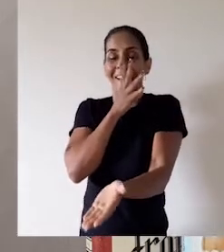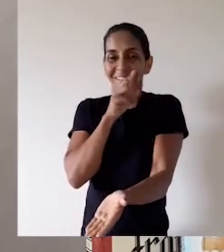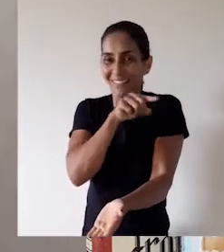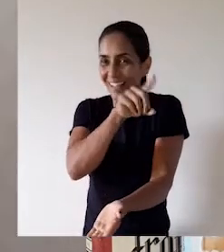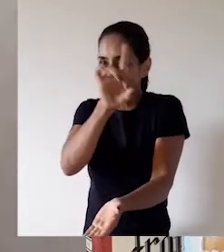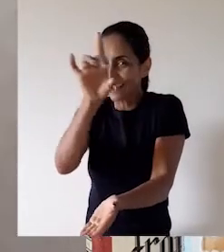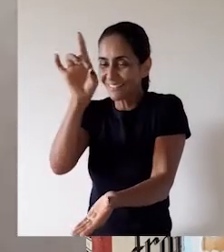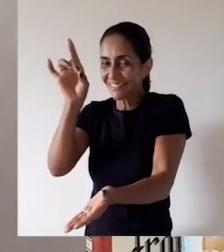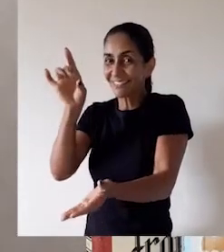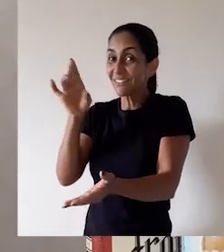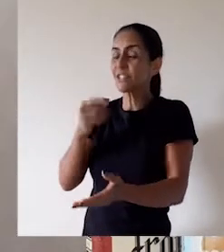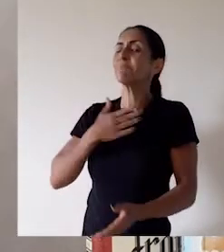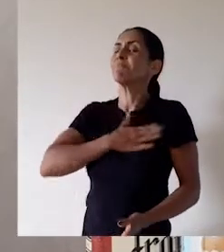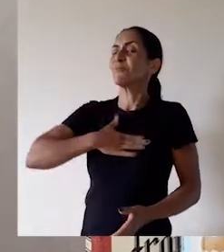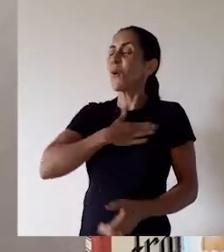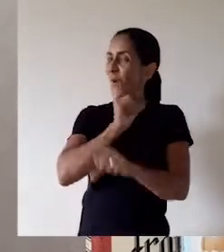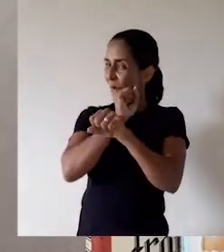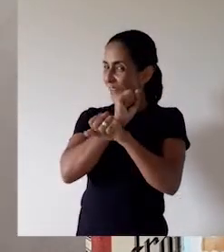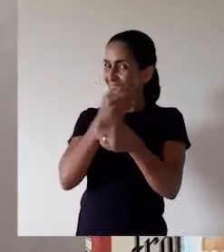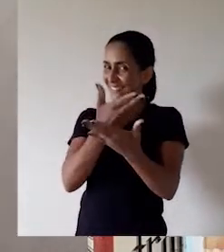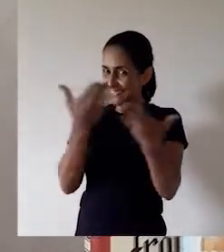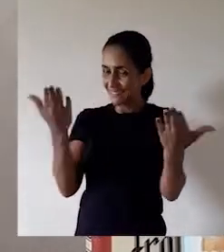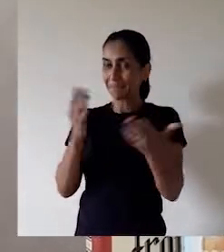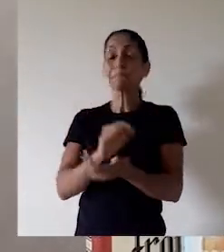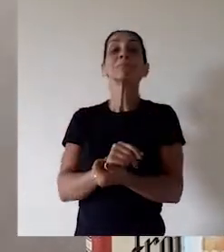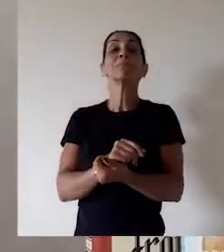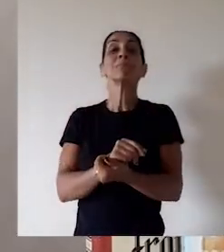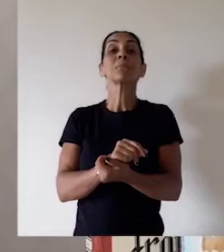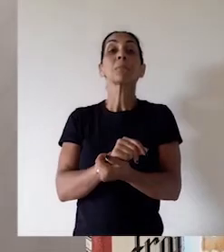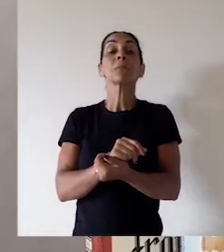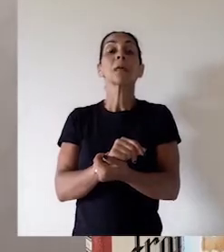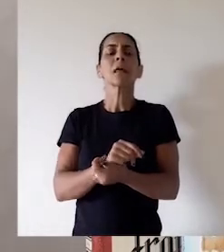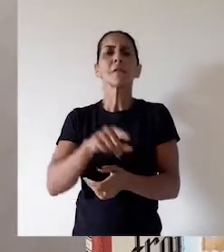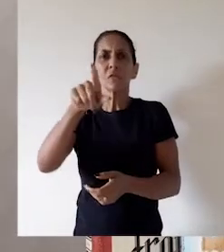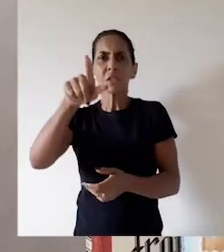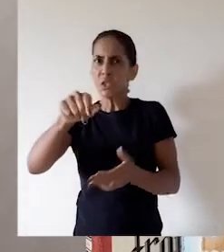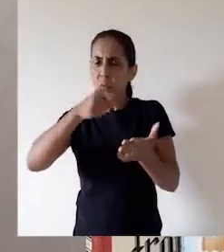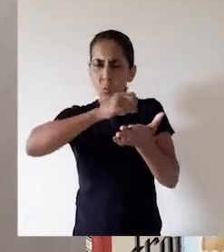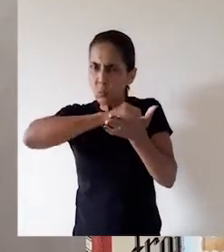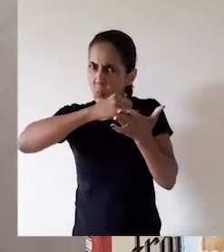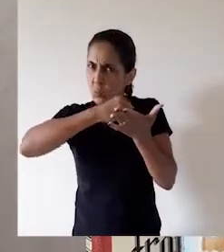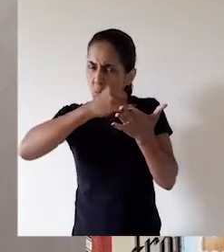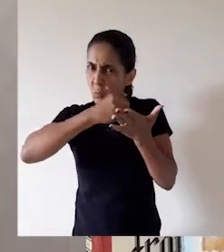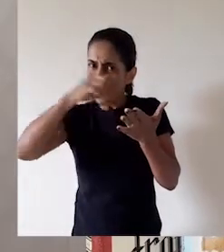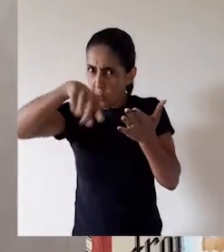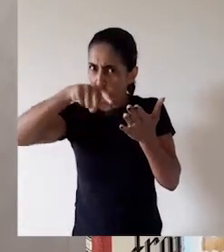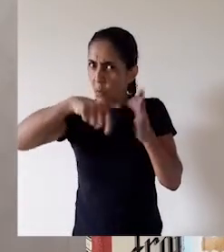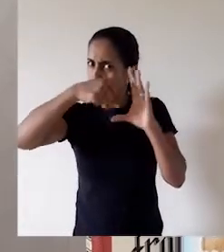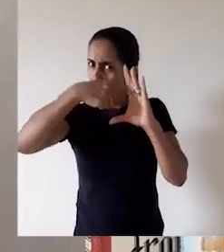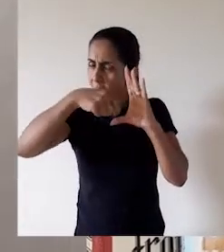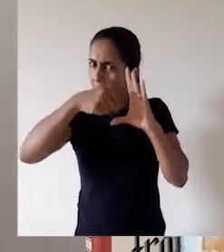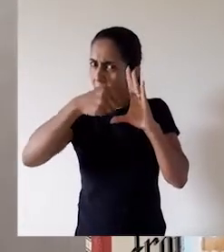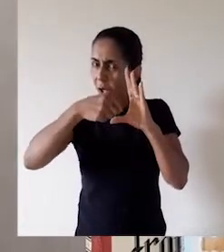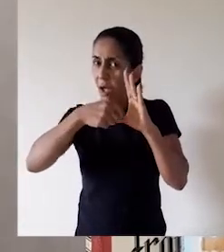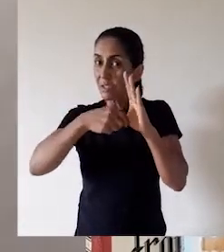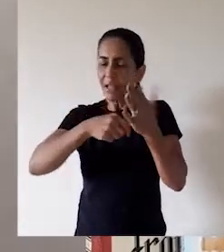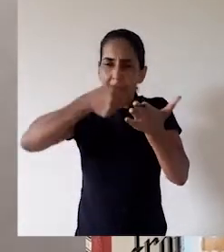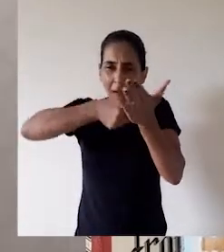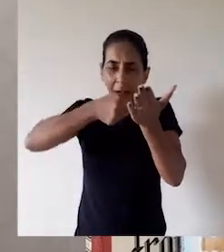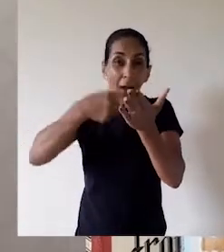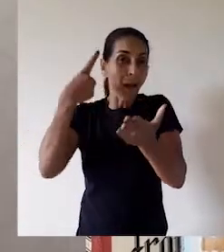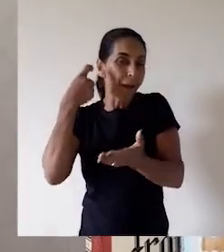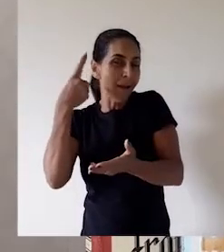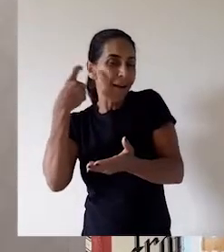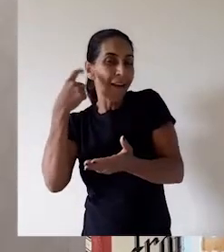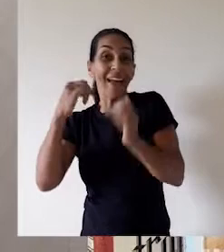eu espero que vocês gostem do que vem por aí. E lembrando que se você não é inscrito no nosso canal, se inscreve agora, deixa ativado o sininho e você